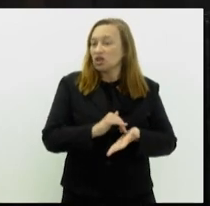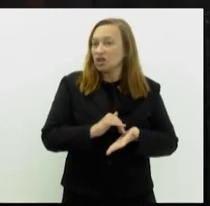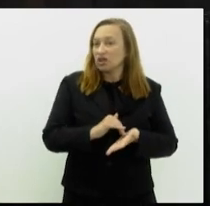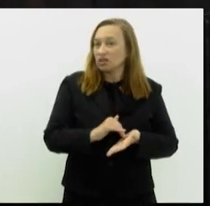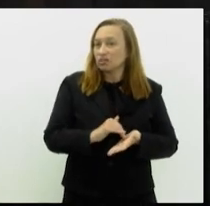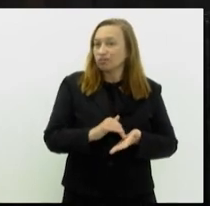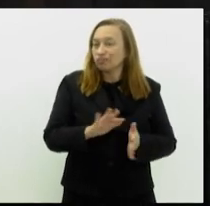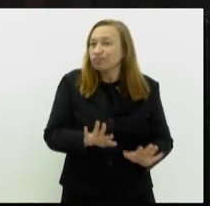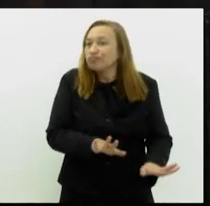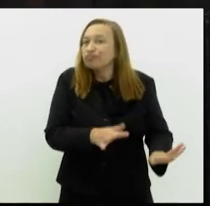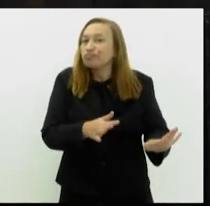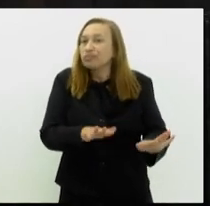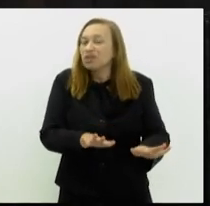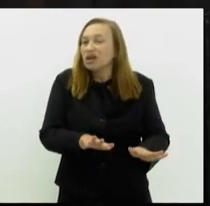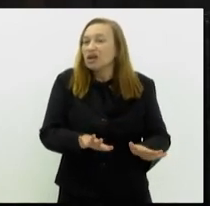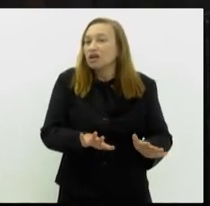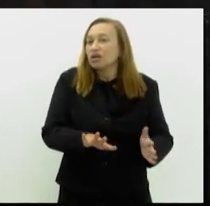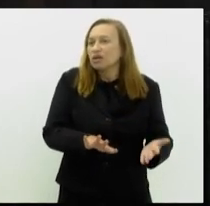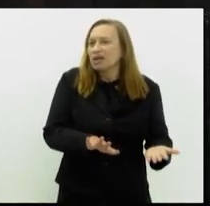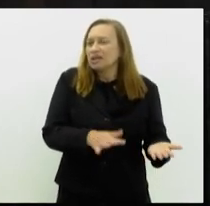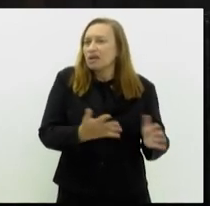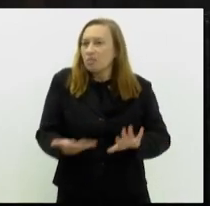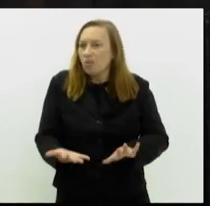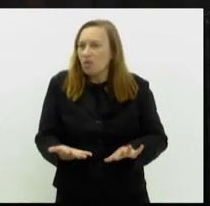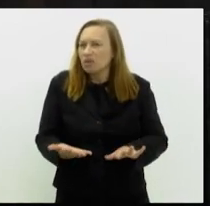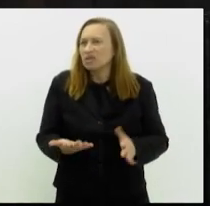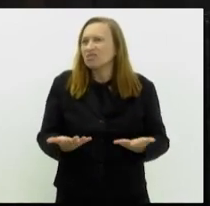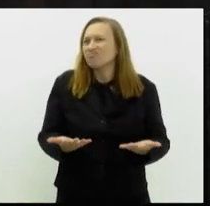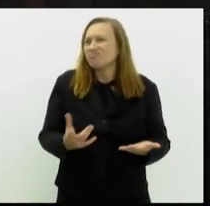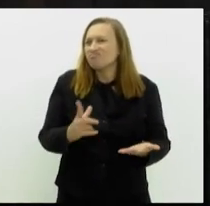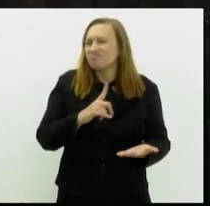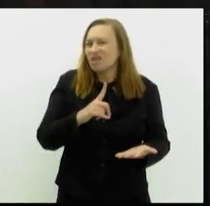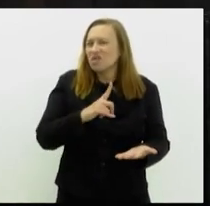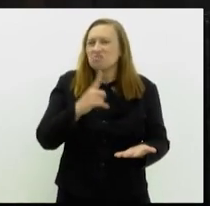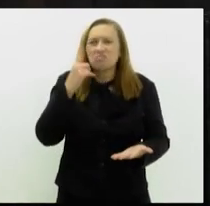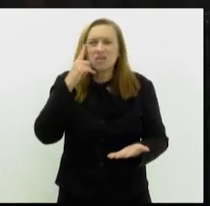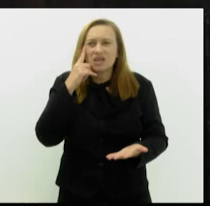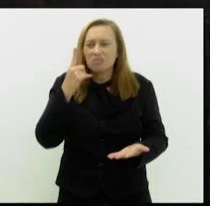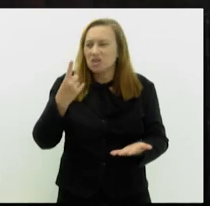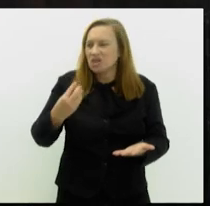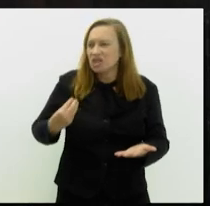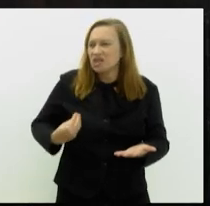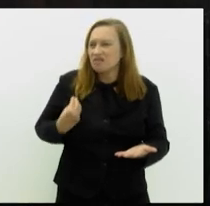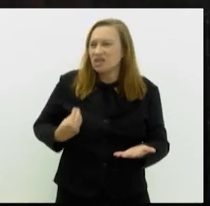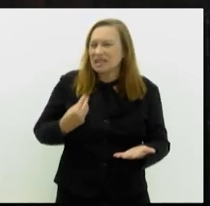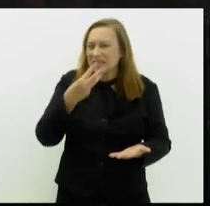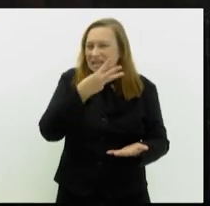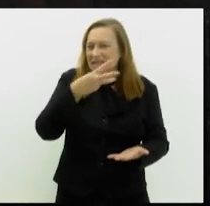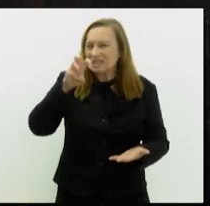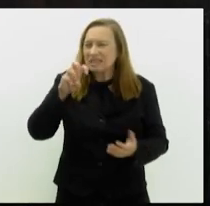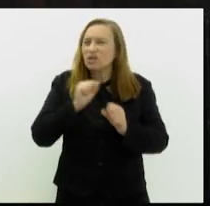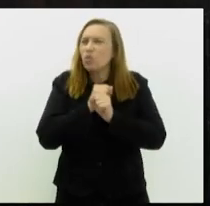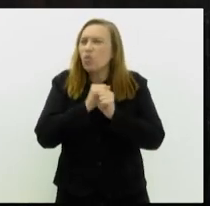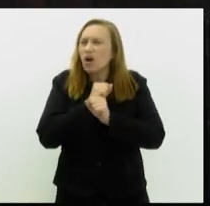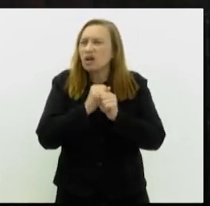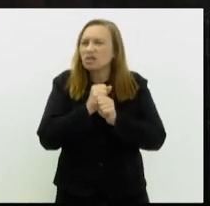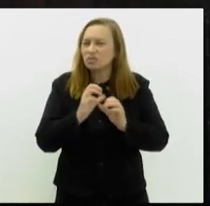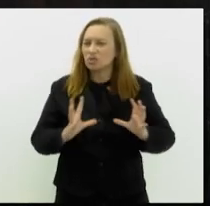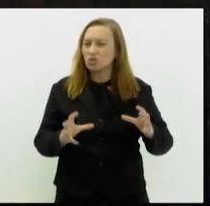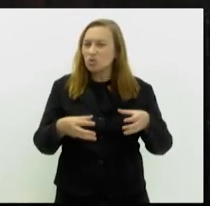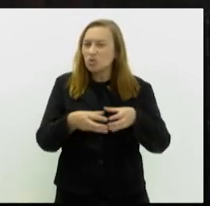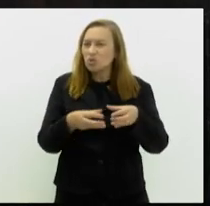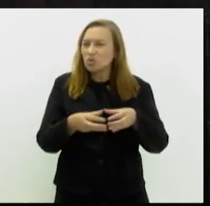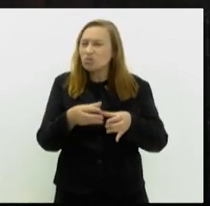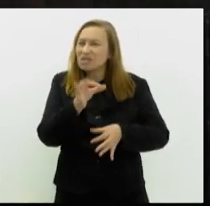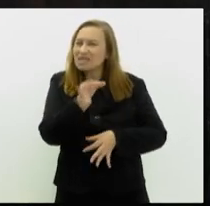essa população. Há uma expectativa de vida super baixa, em torno de 35 anos para essa população,